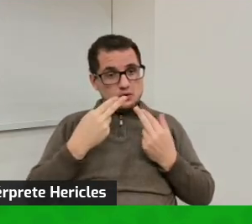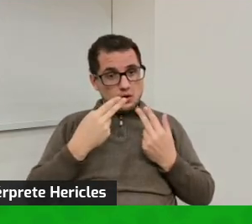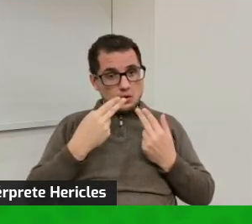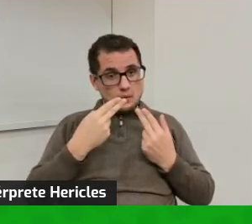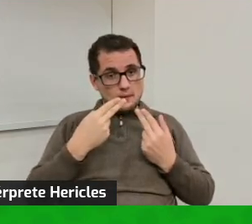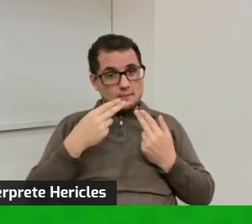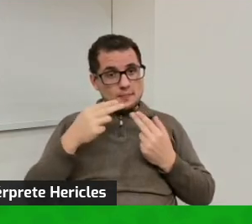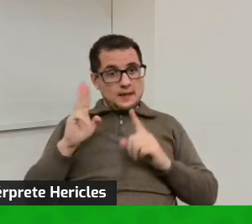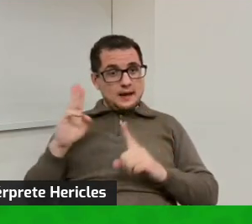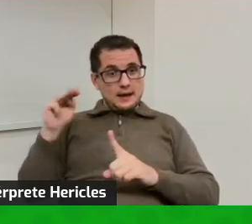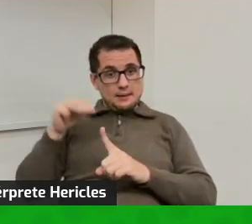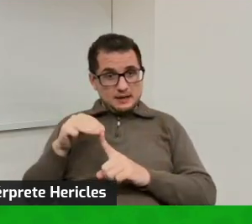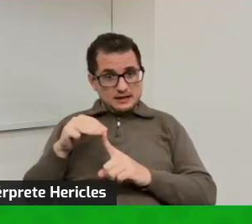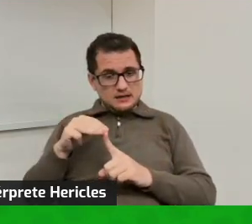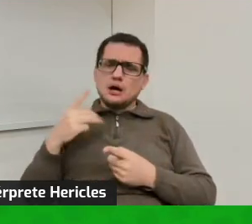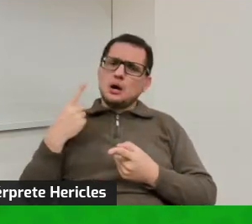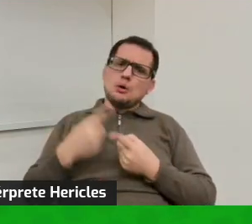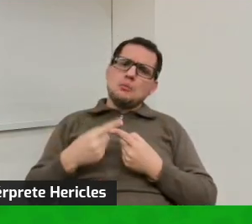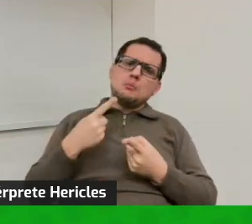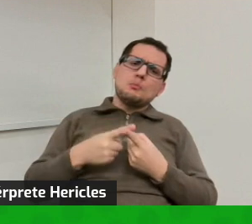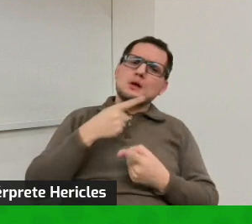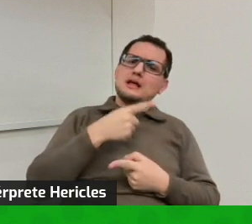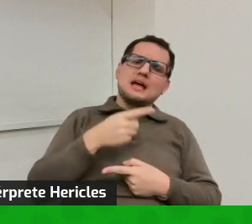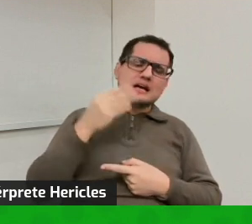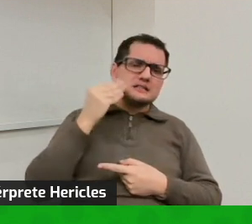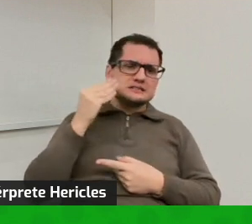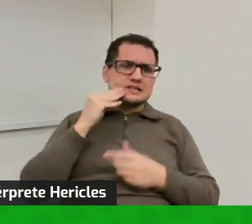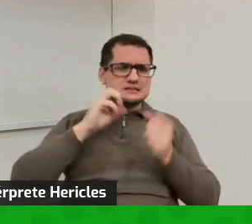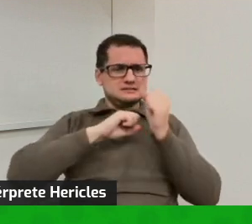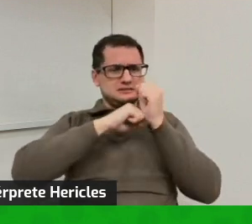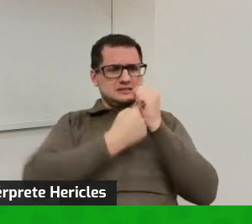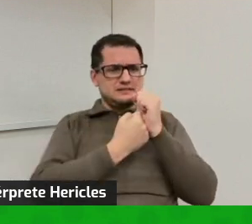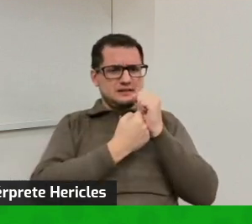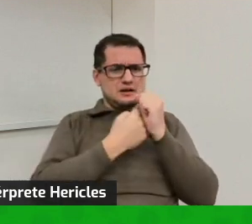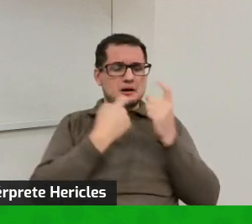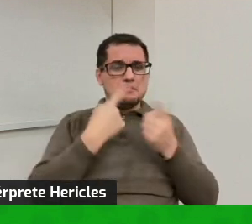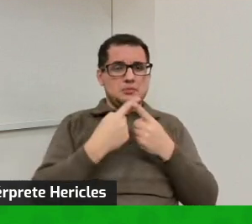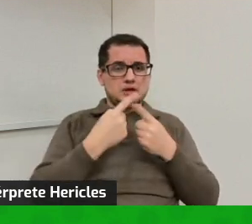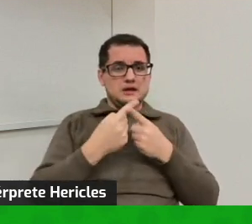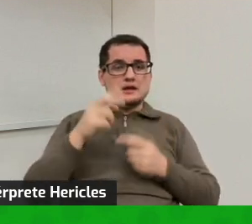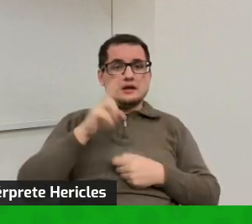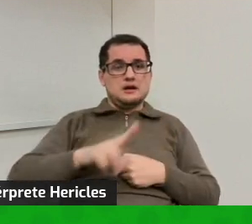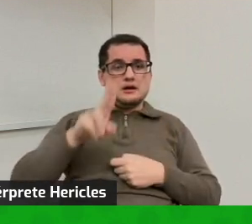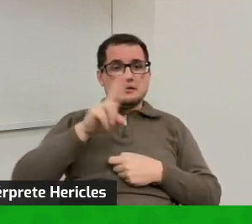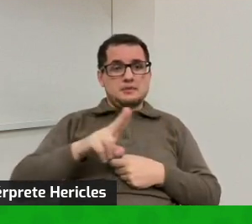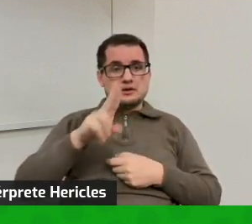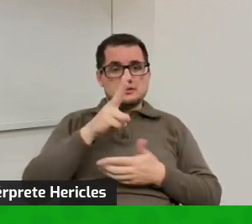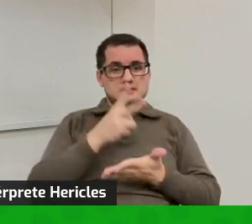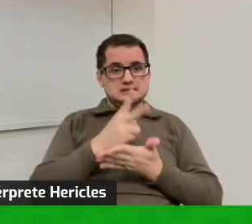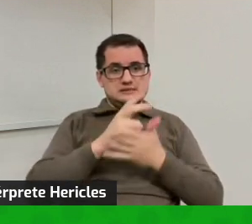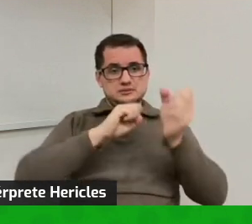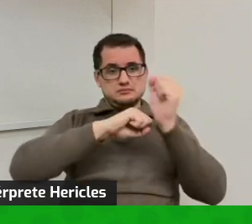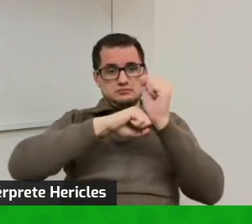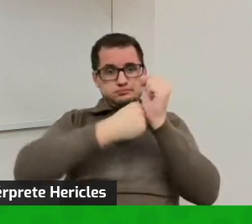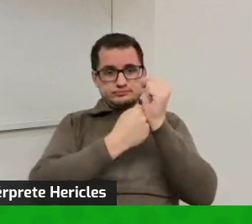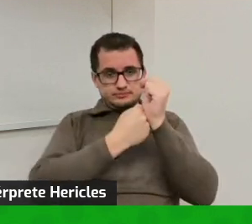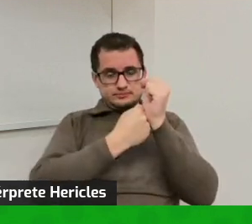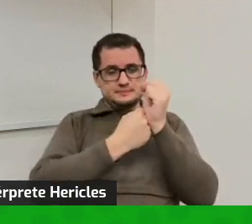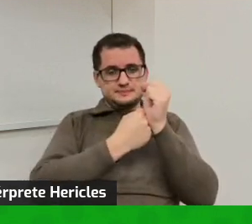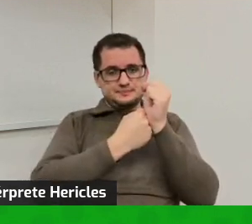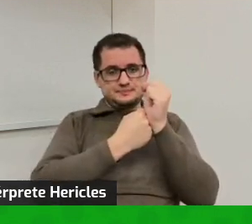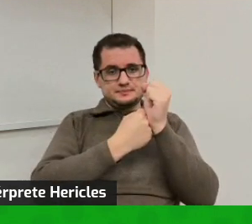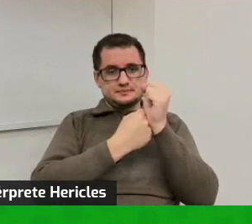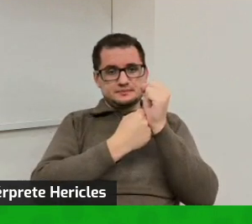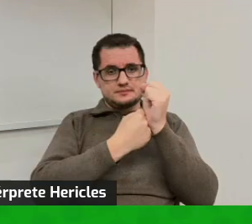aí por que a gente colocou esse teste lógico aqui travado ali na célula? Para a gente utilizar o bloqueio da célula. Então, sempre